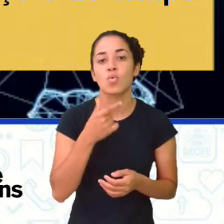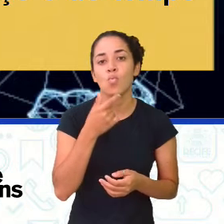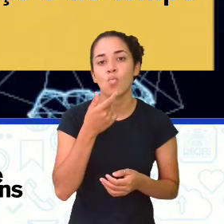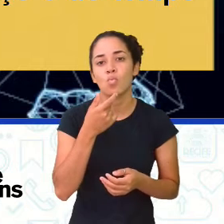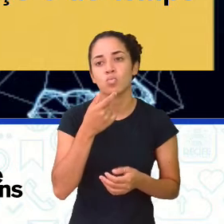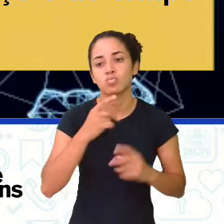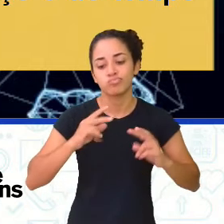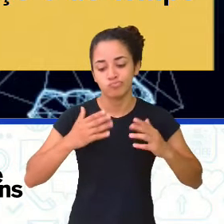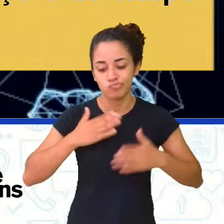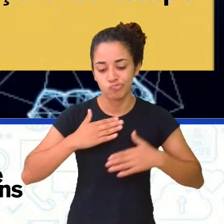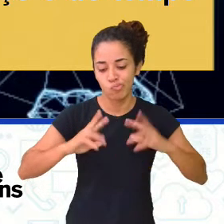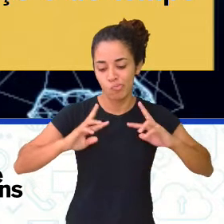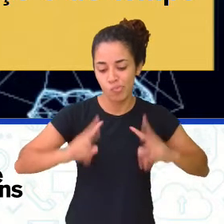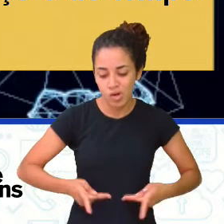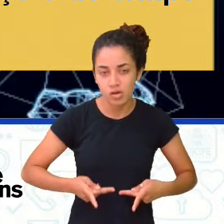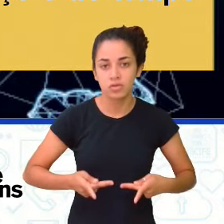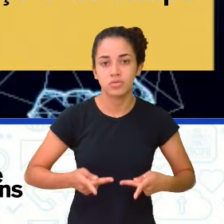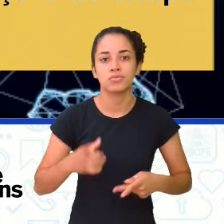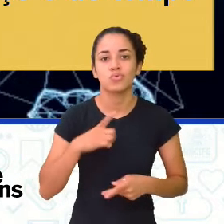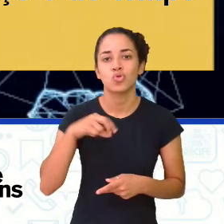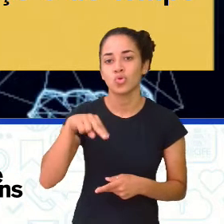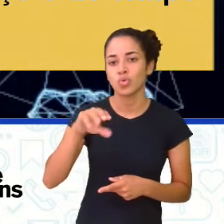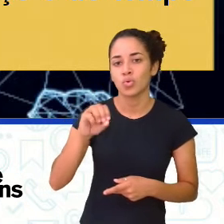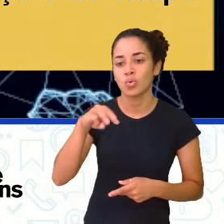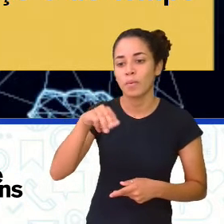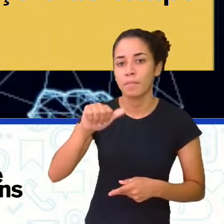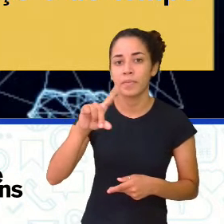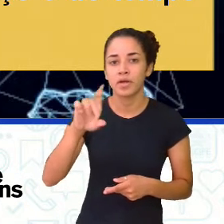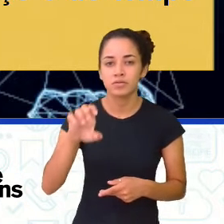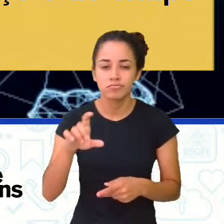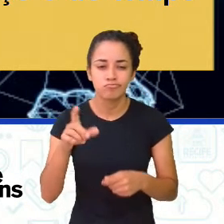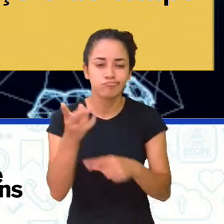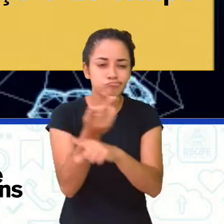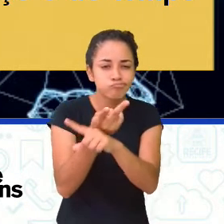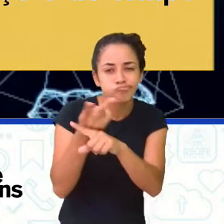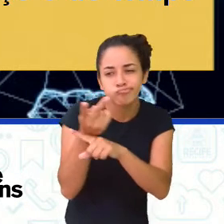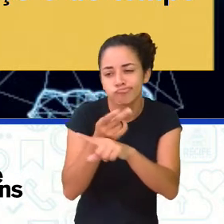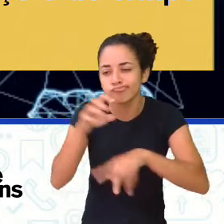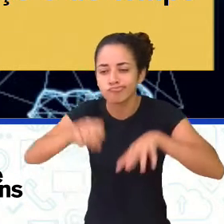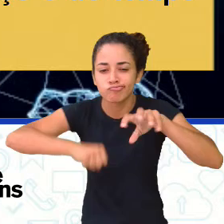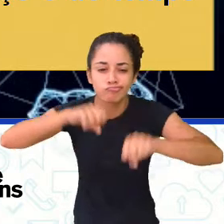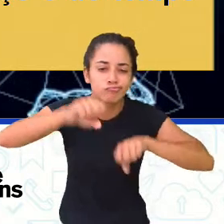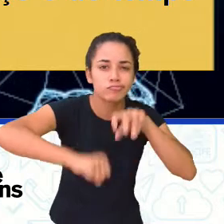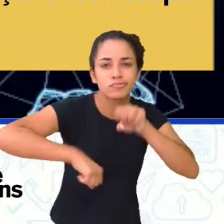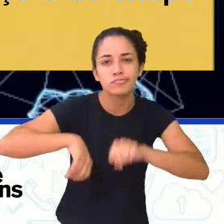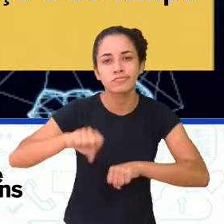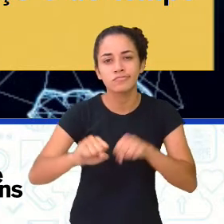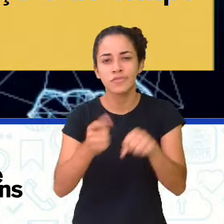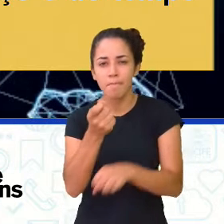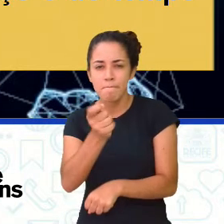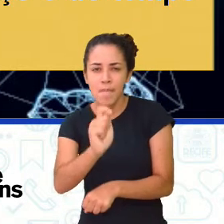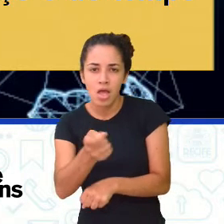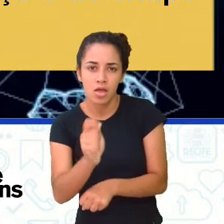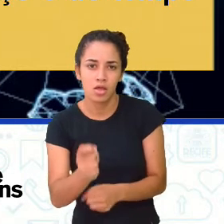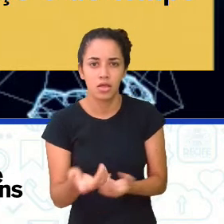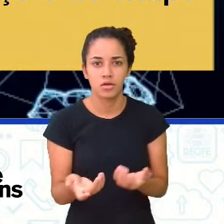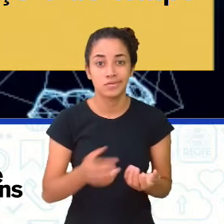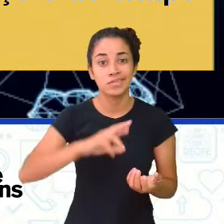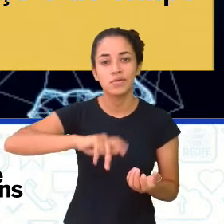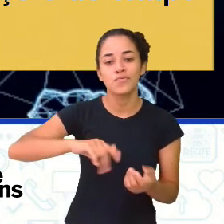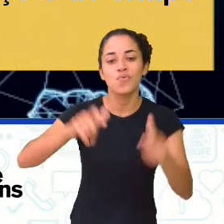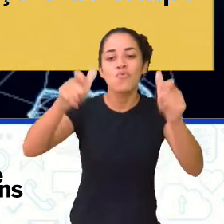numa forma nômade, caçando, pescando, não tinha um